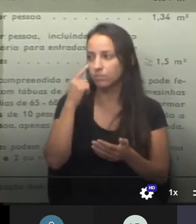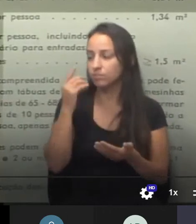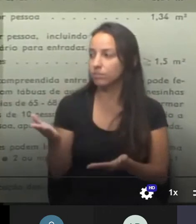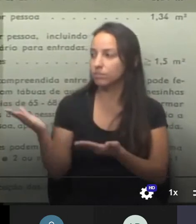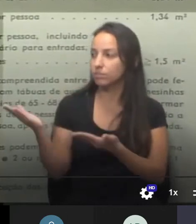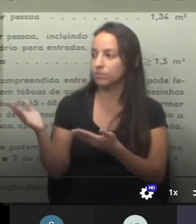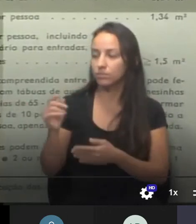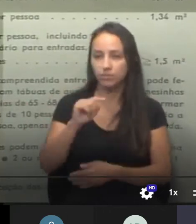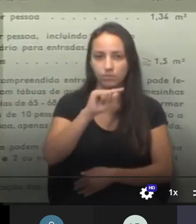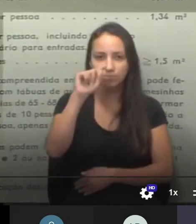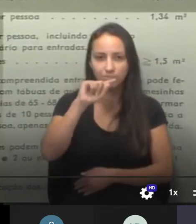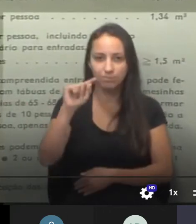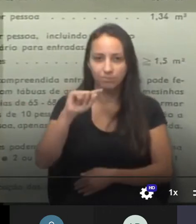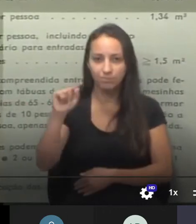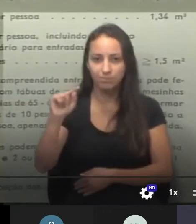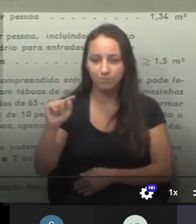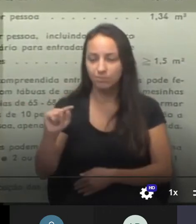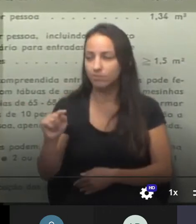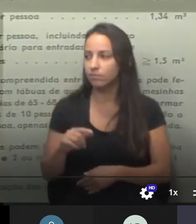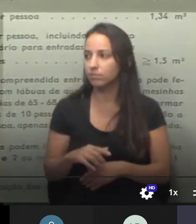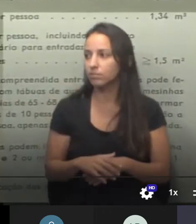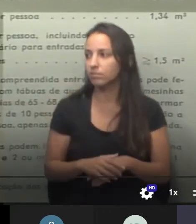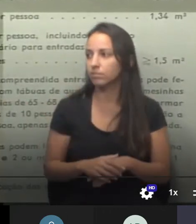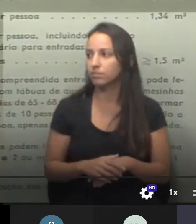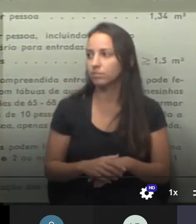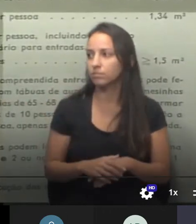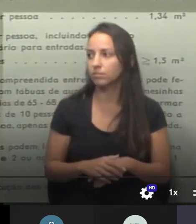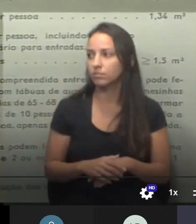volta. Então, por isso que seria dobrado. A cada